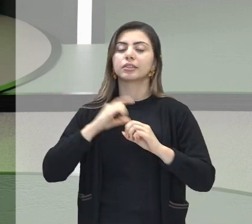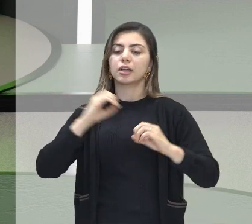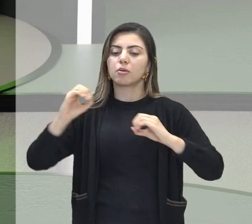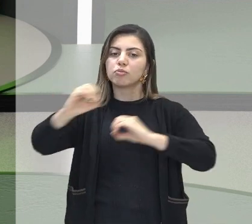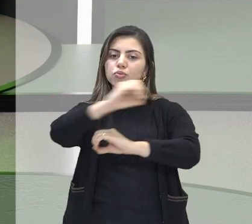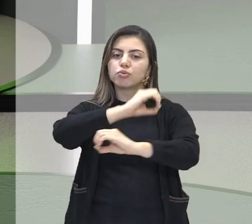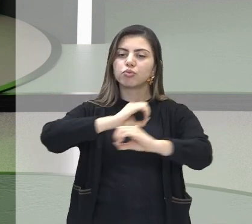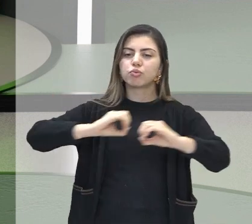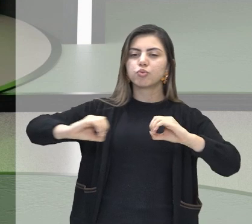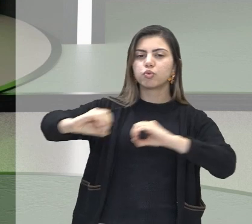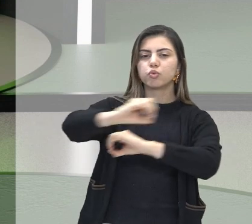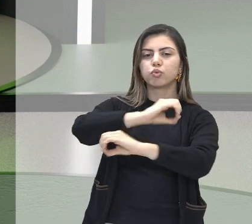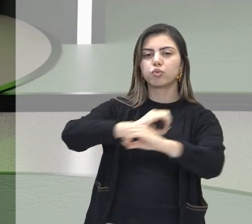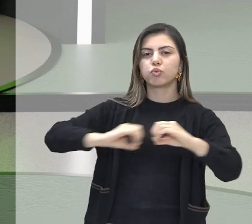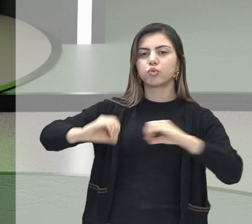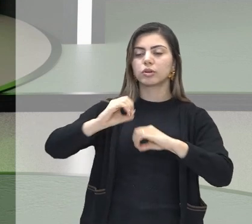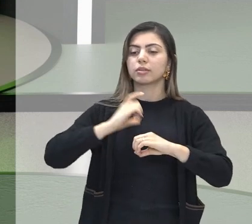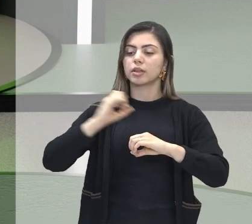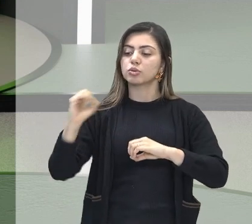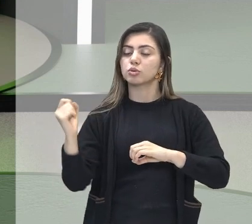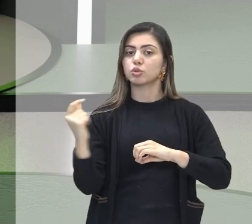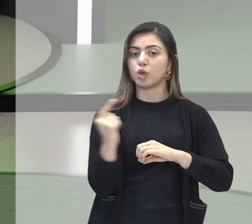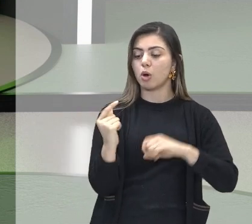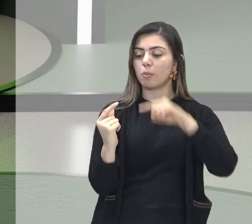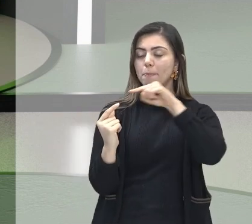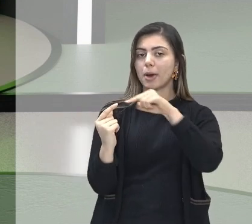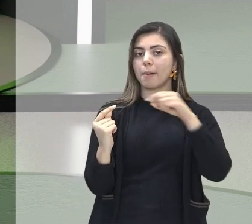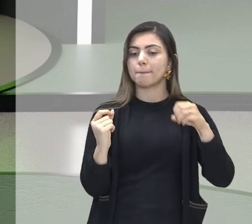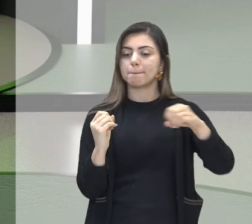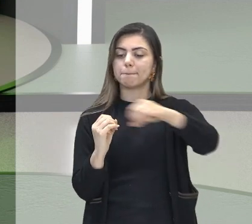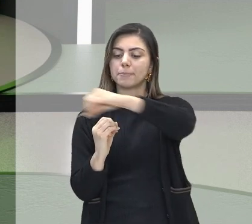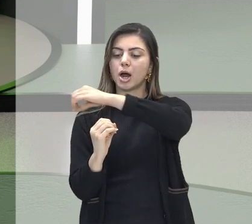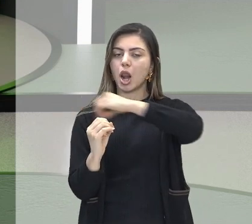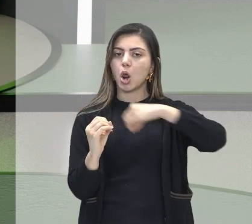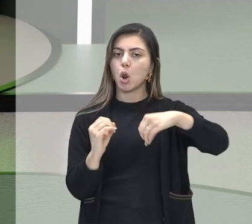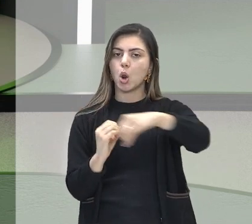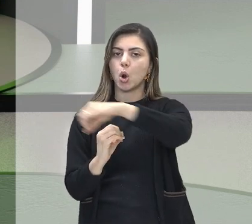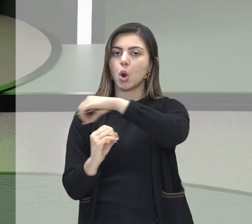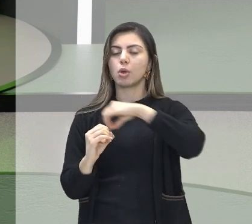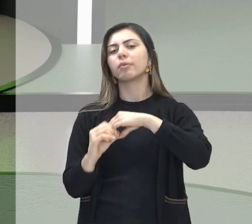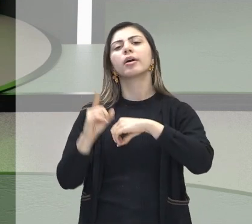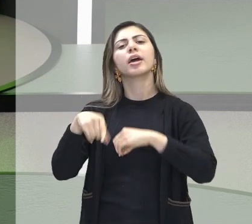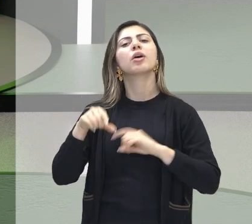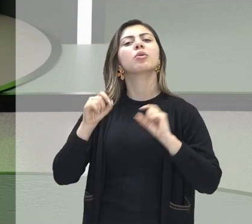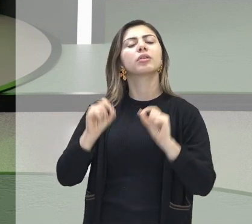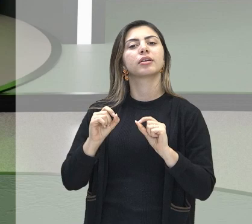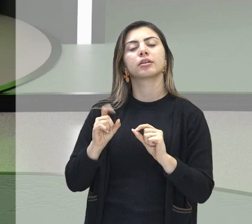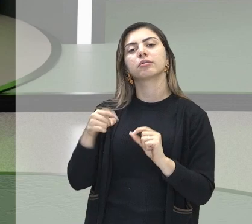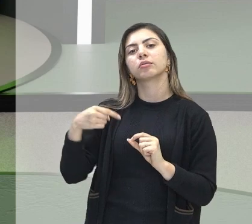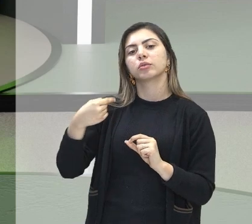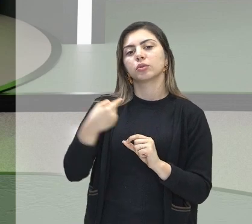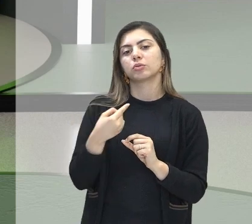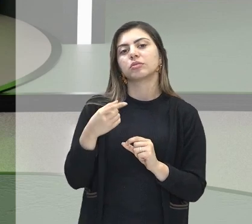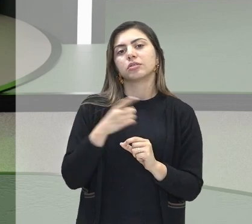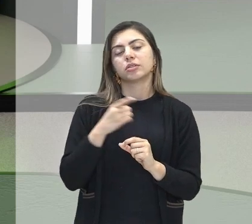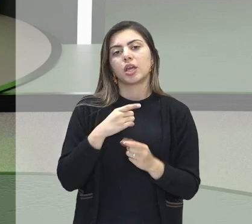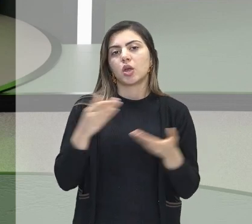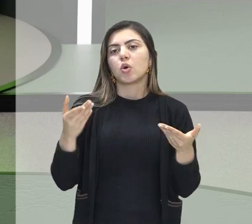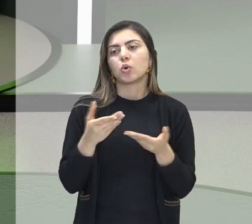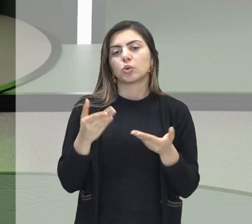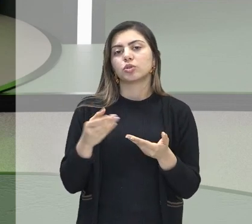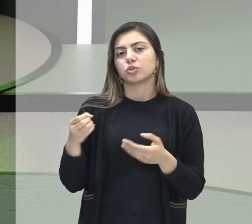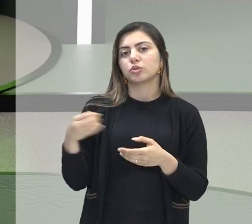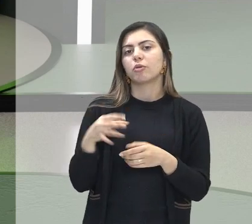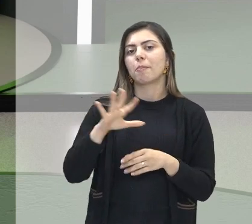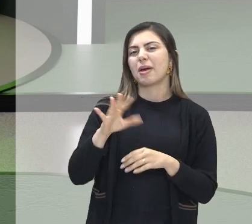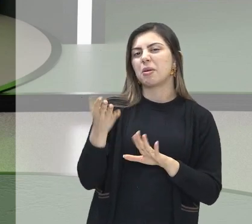girando aqui em torno do Sol. Esse sistema é o sistema aceito hoje em dia, mas nem sempre foi